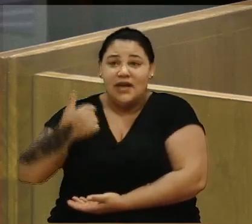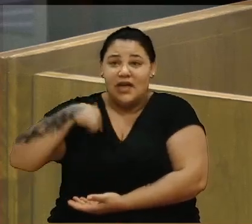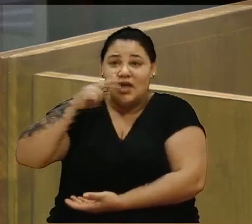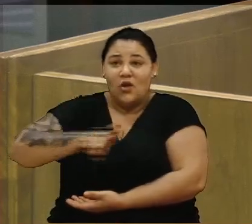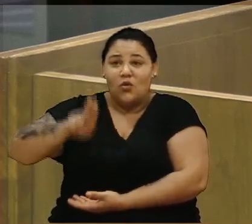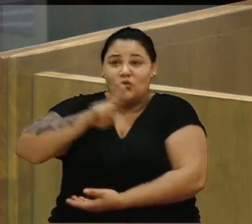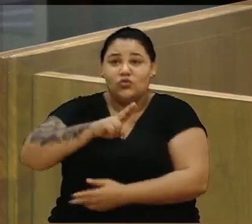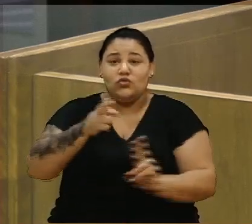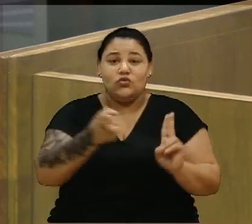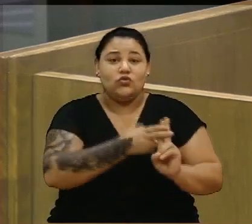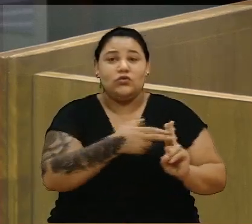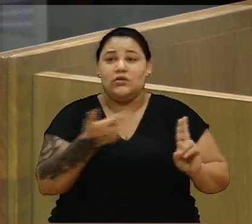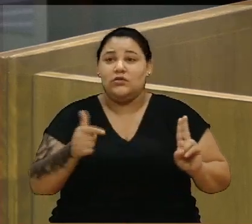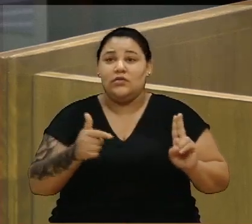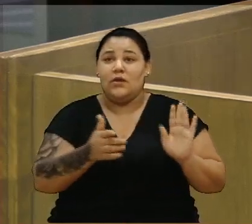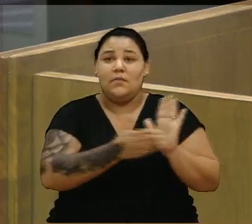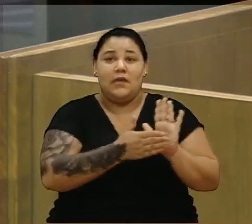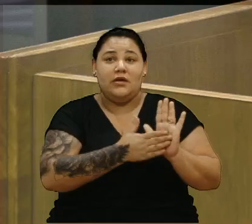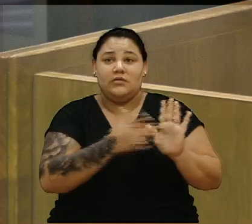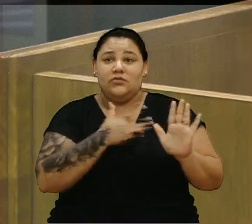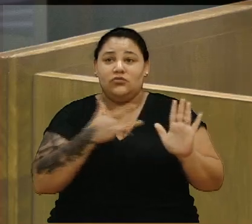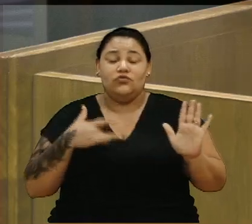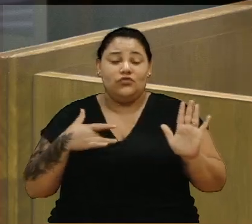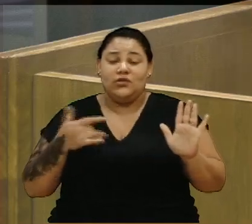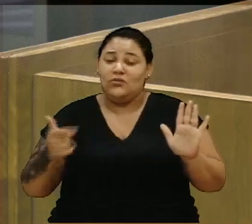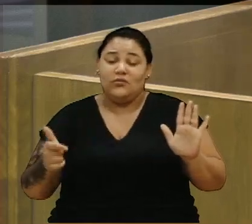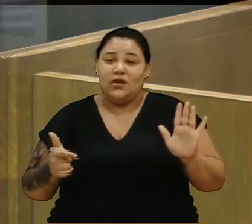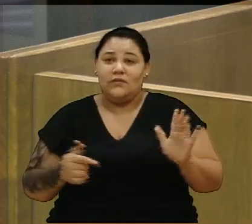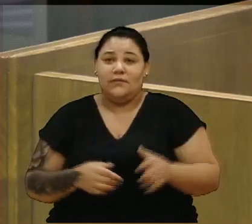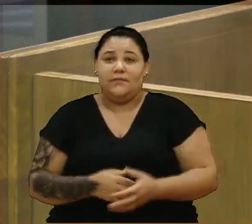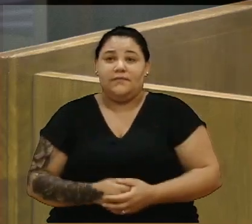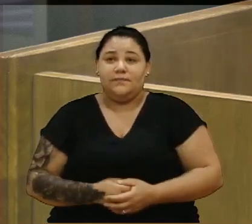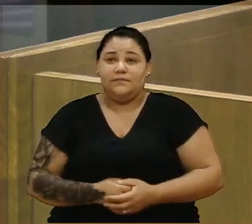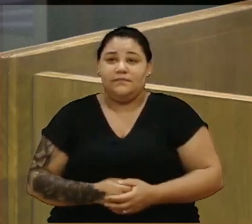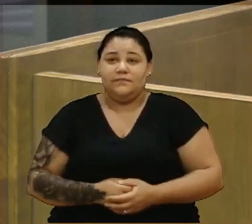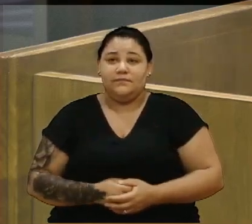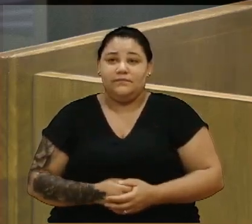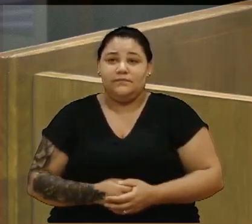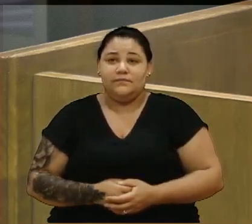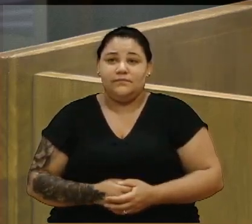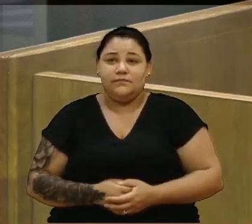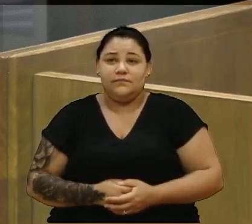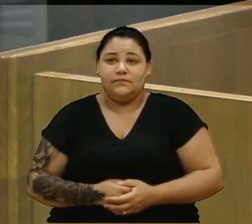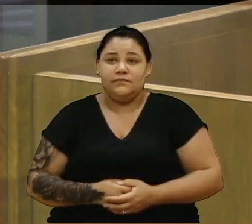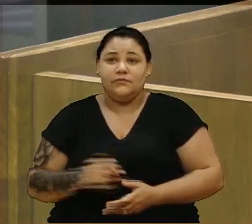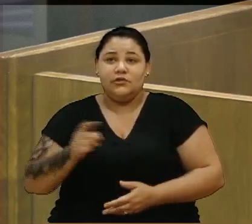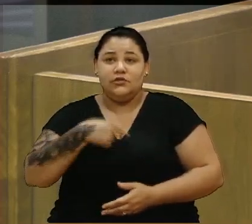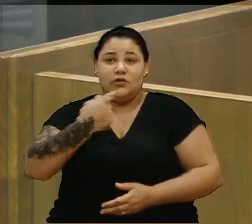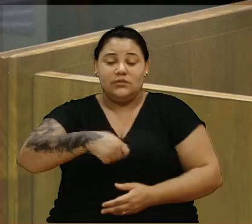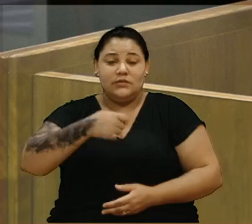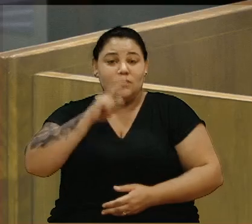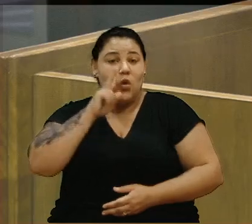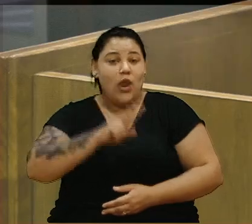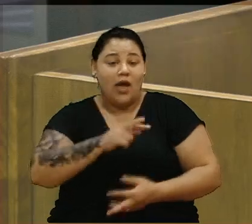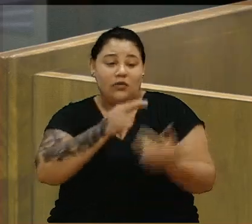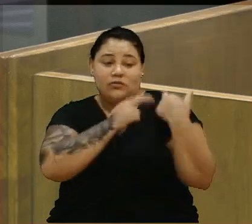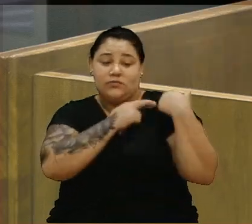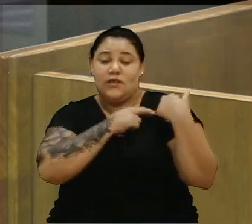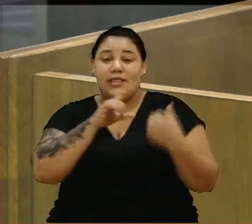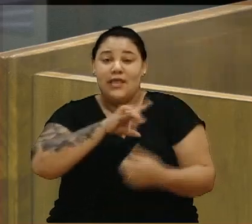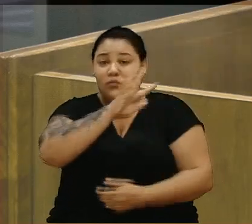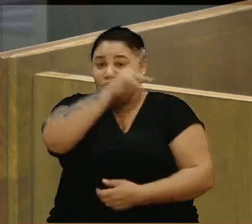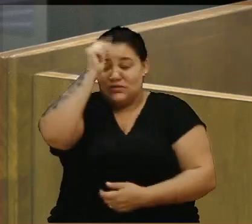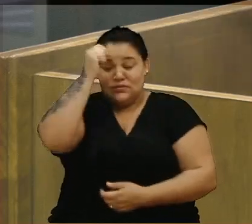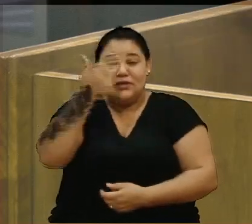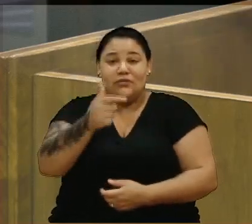SUS, não tenho plano de saúde e nunca vou ter. Né? Então, nós precisamos olhar para isso com responsabilidade. Tem municípios que não têm